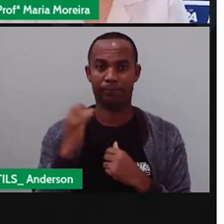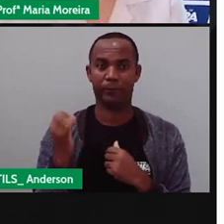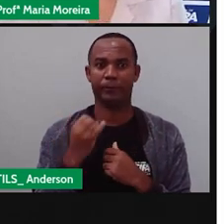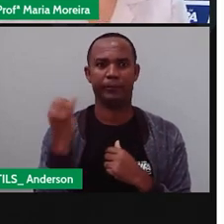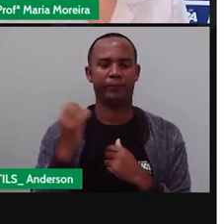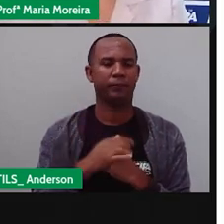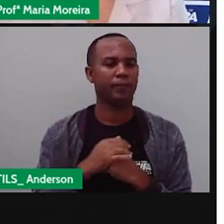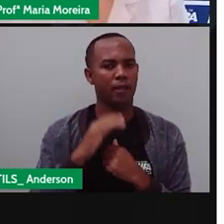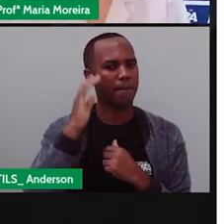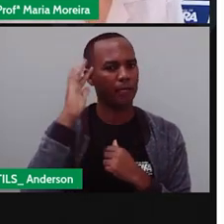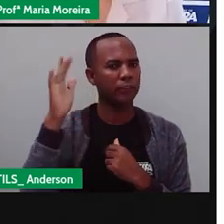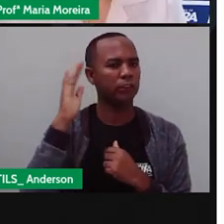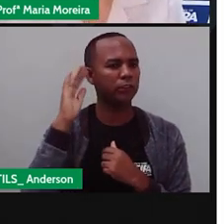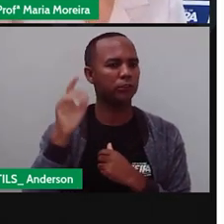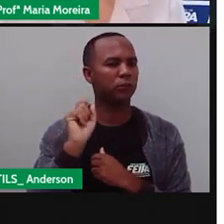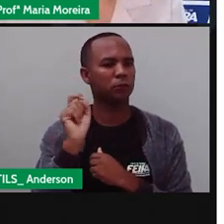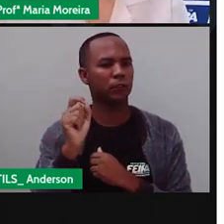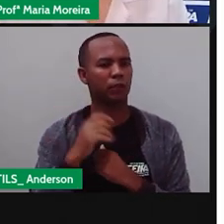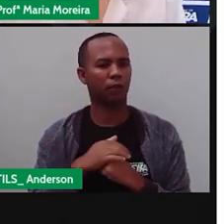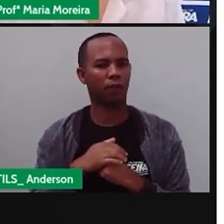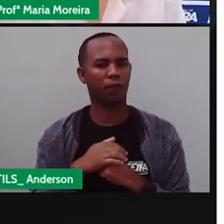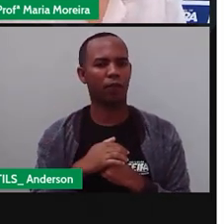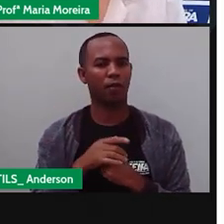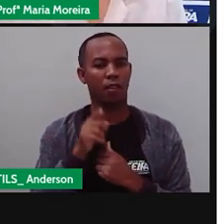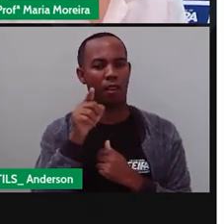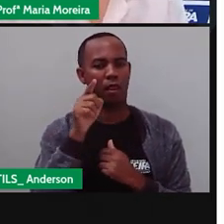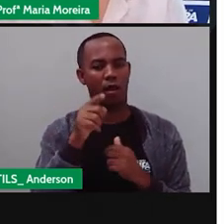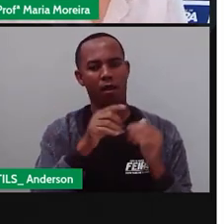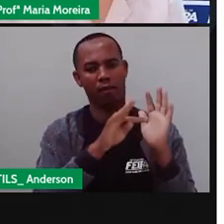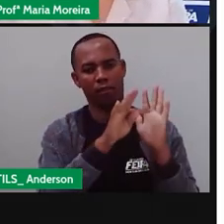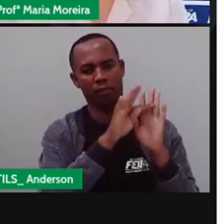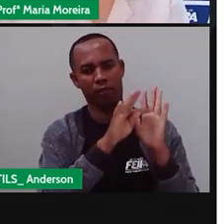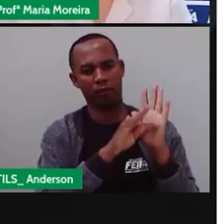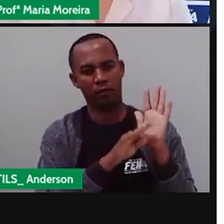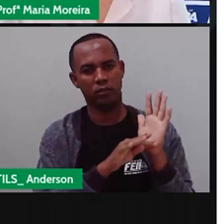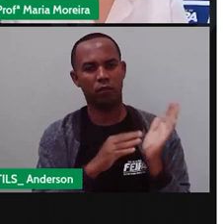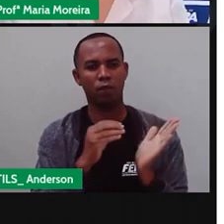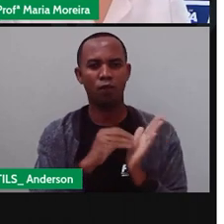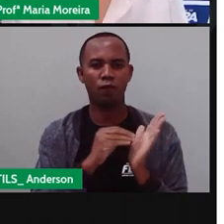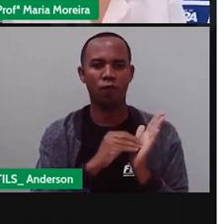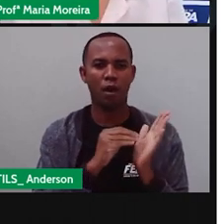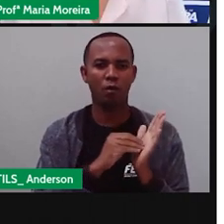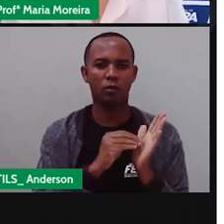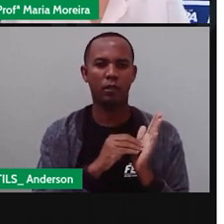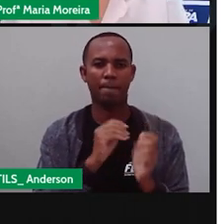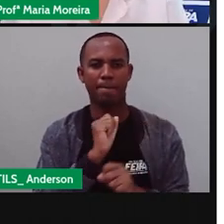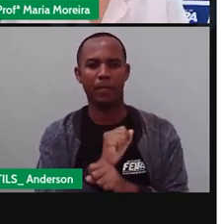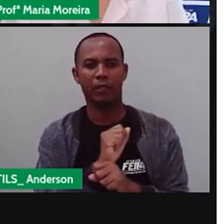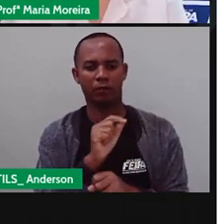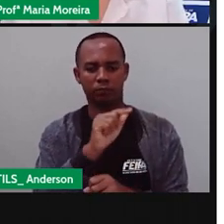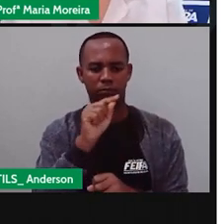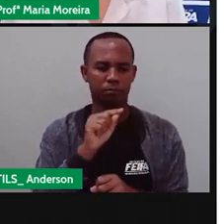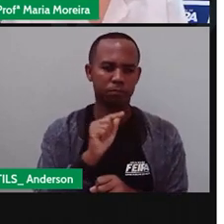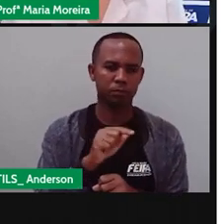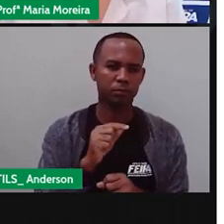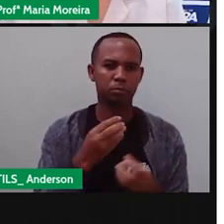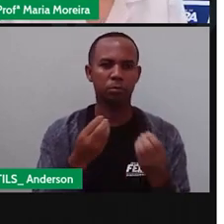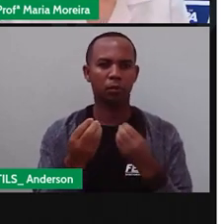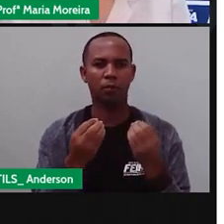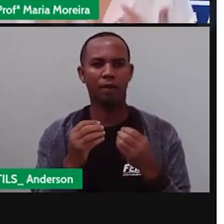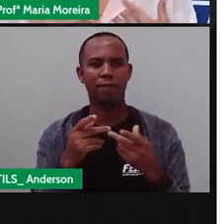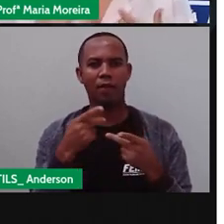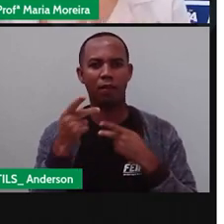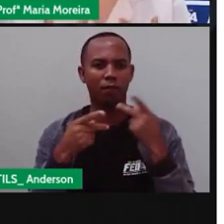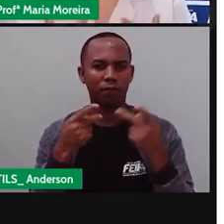imagine só, um texto sem parágrafo, a gente vai ver aqui agora, né? Sem vírgula, né? Porque a gente precisa de pausa, porque imagine a gente falar sem parar, sem parar, sem parar, sem